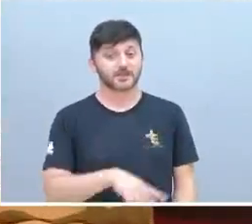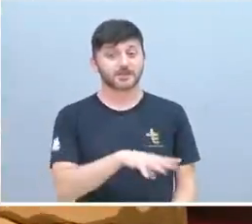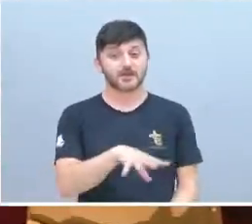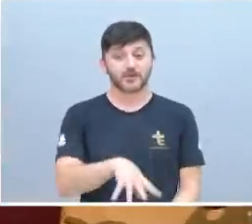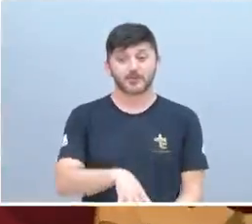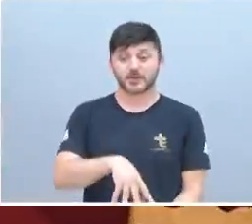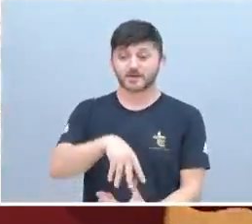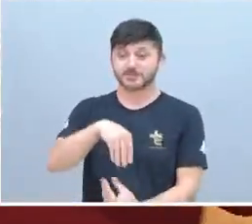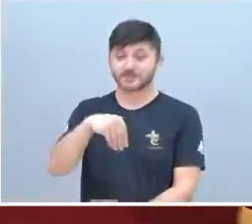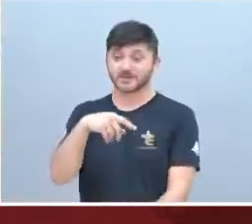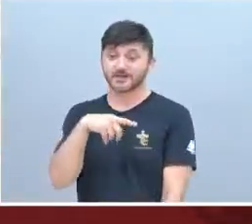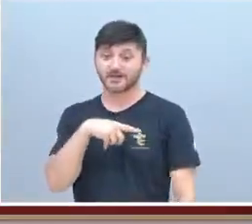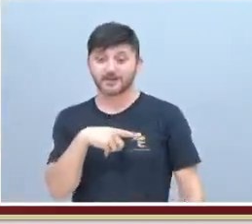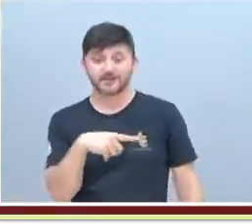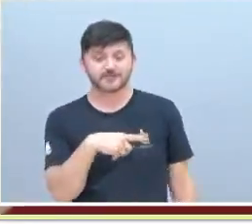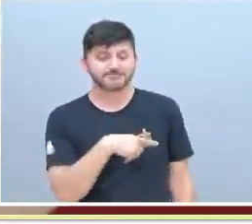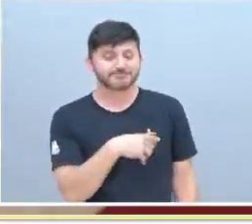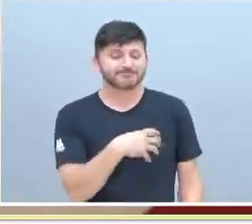amor. Minha alma está